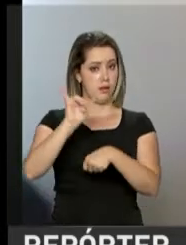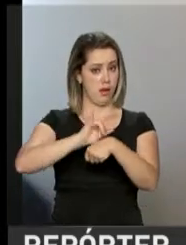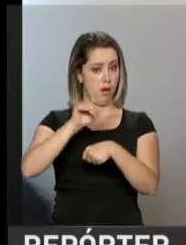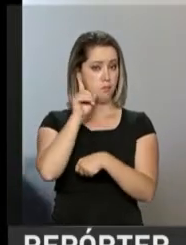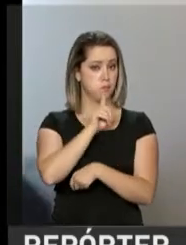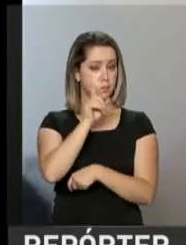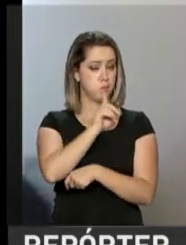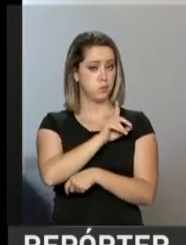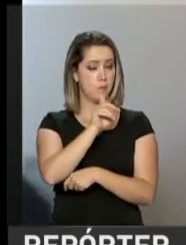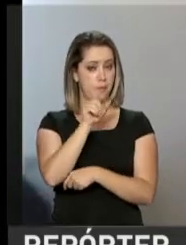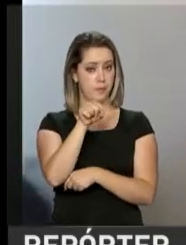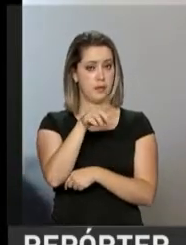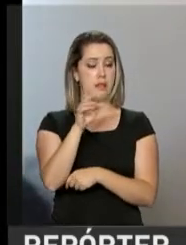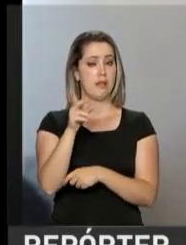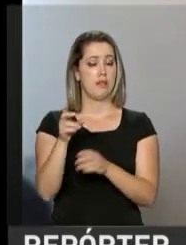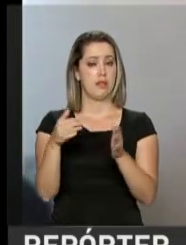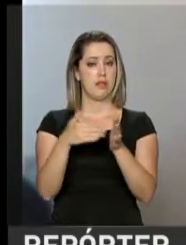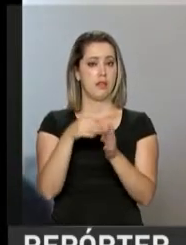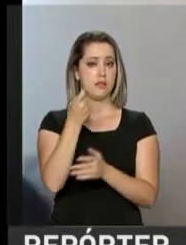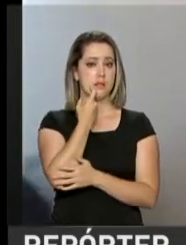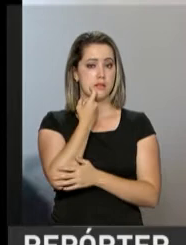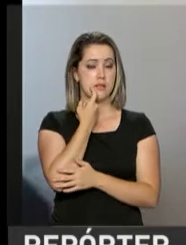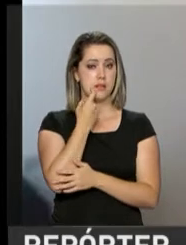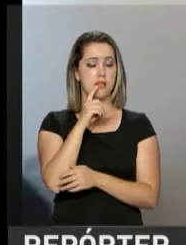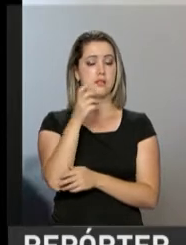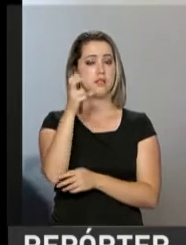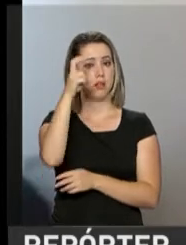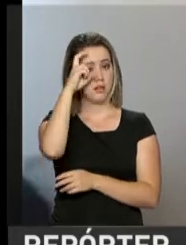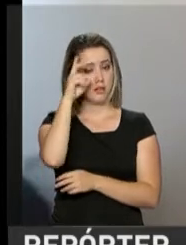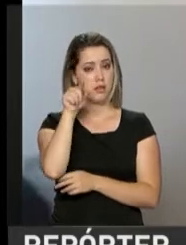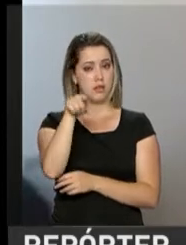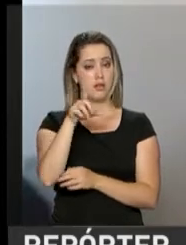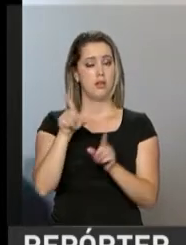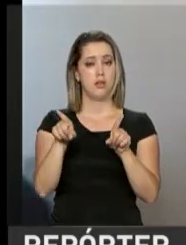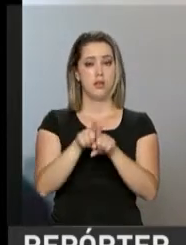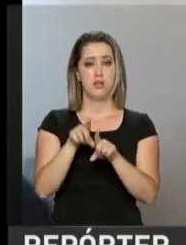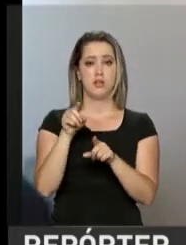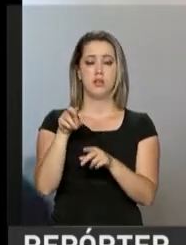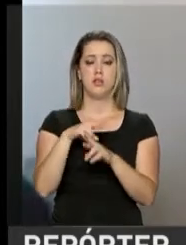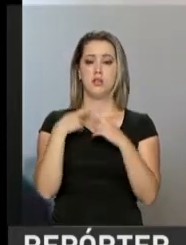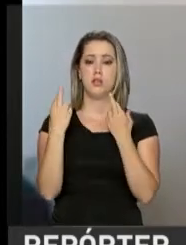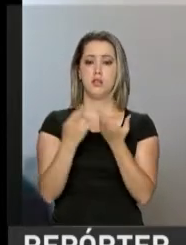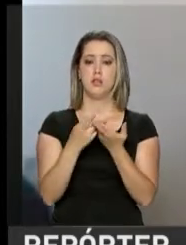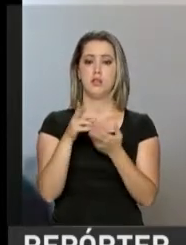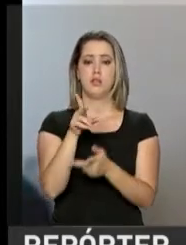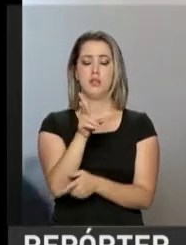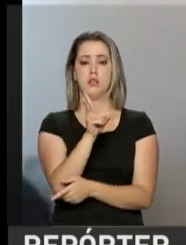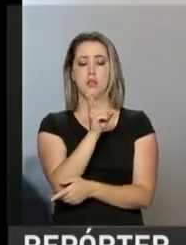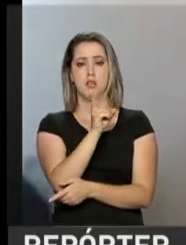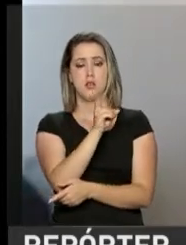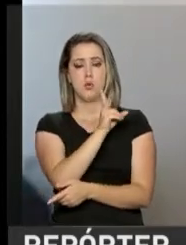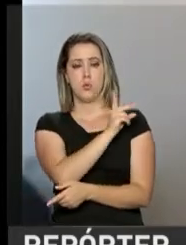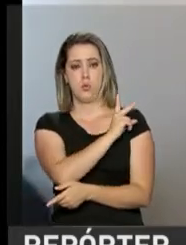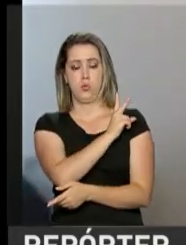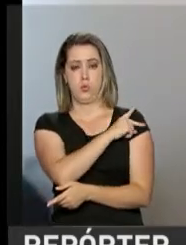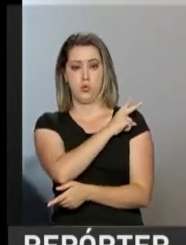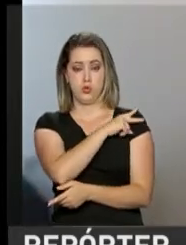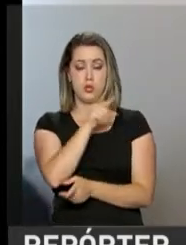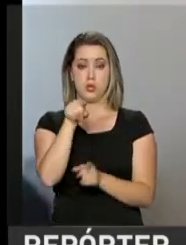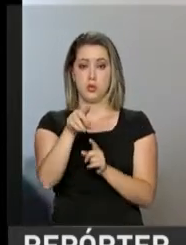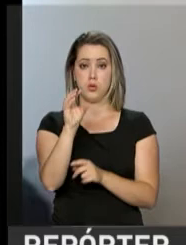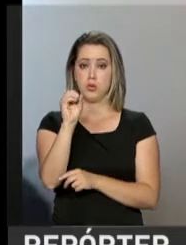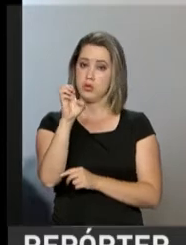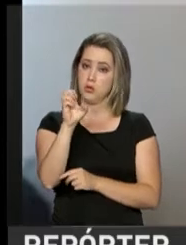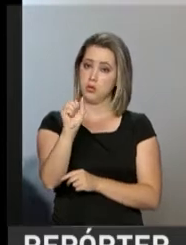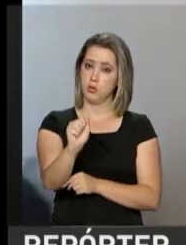até sexta-feira. Na quinta, ele tem uma reunião com o secretário-geral da OEA, Luiz Almagro, e na sexta-feira, um encontro